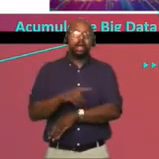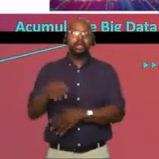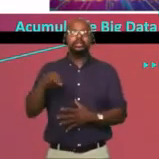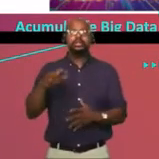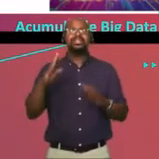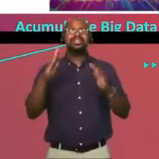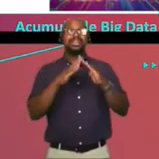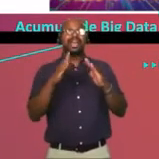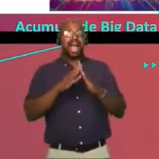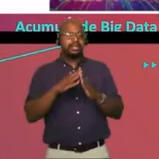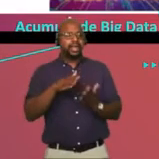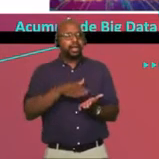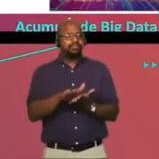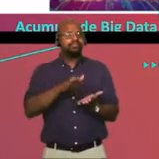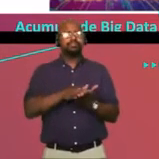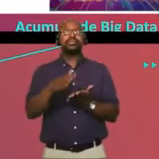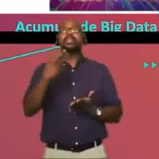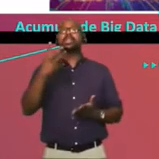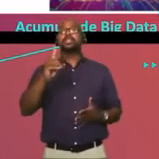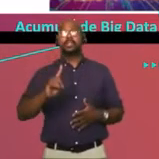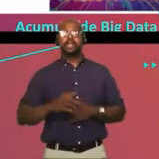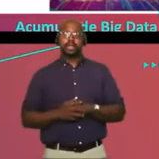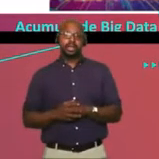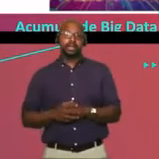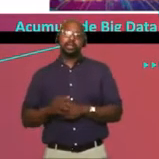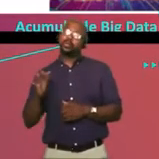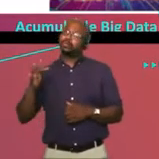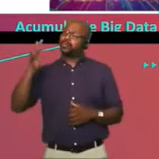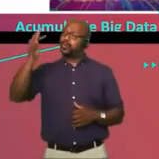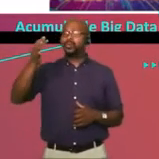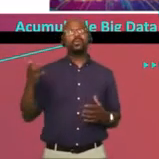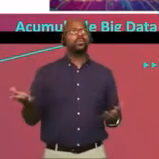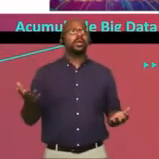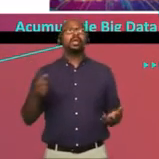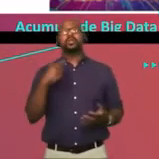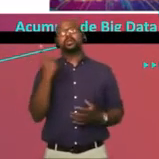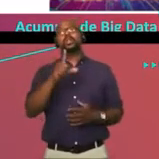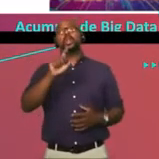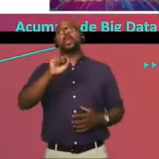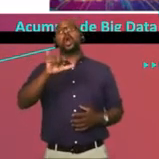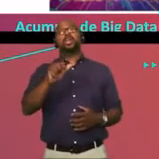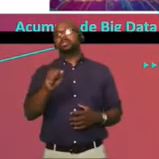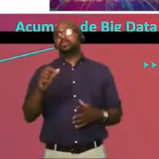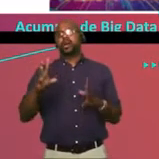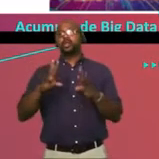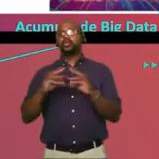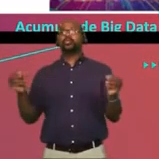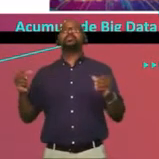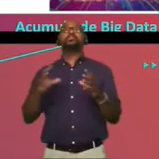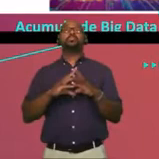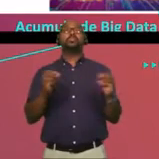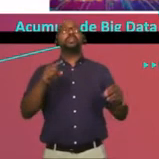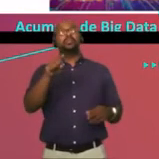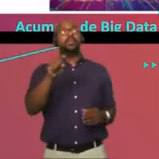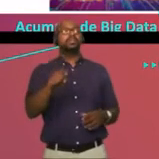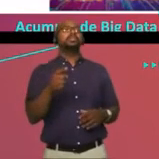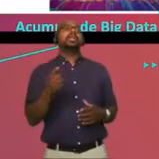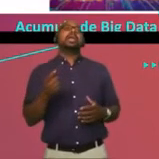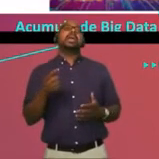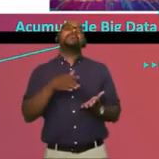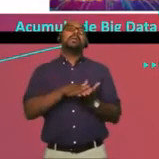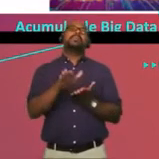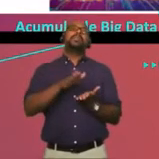de casas em impressora 3D lá no futuro nossas lojas vão sumir aí você vai